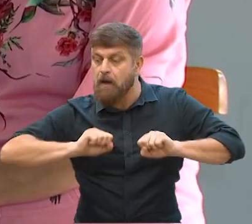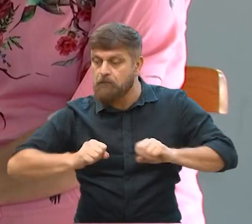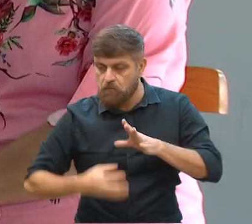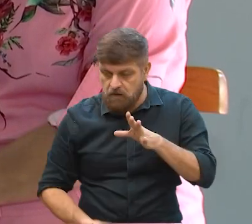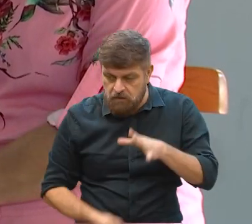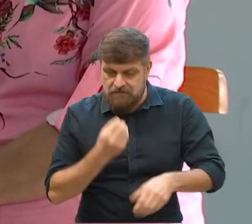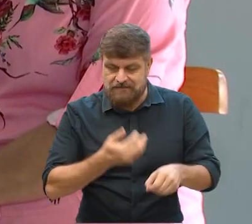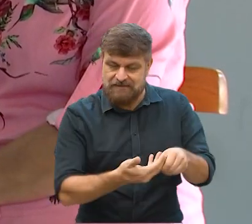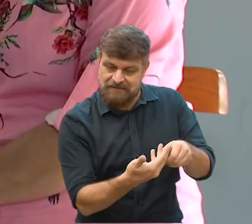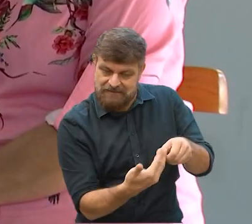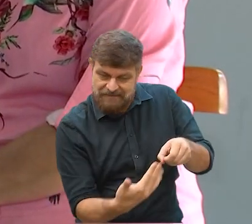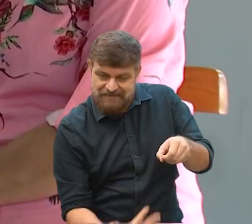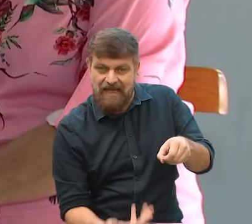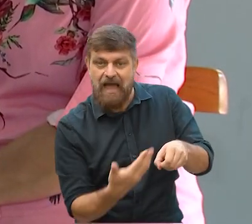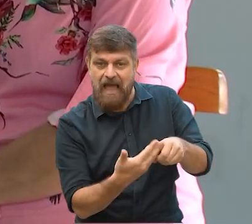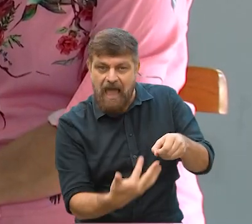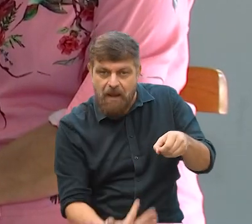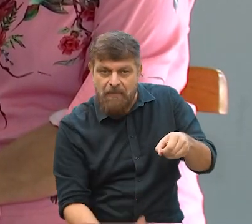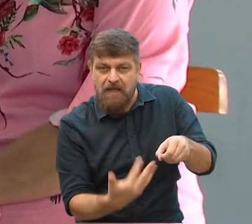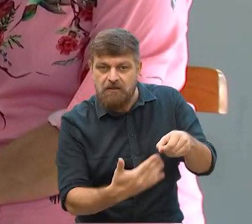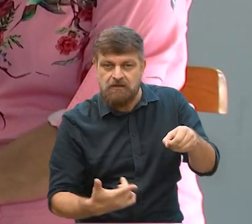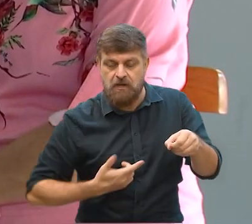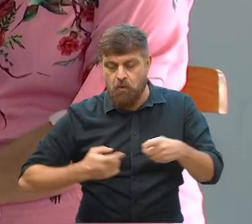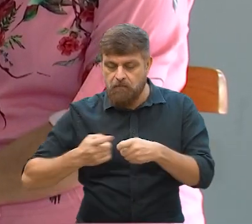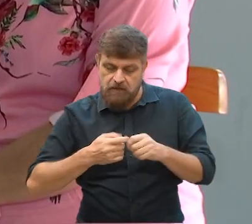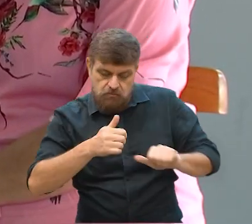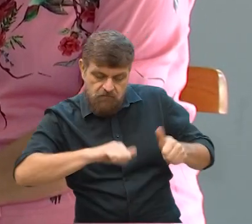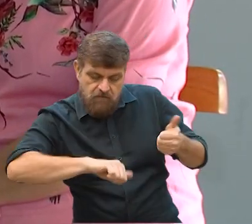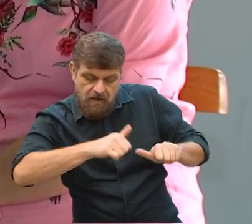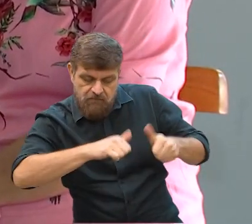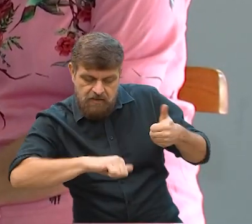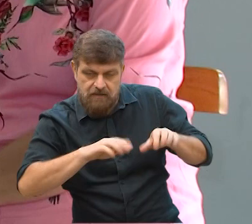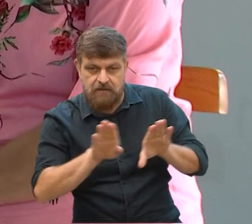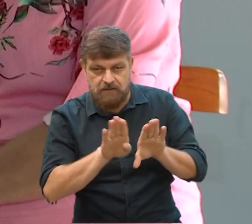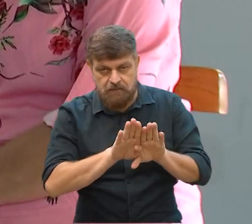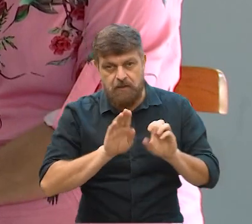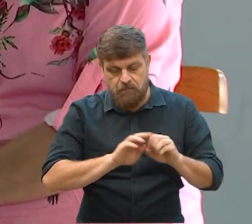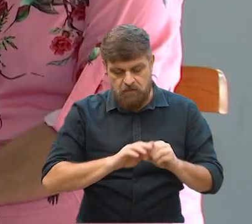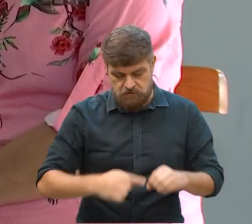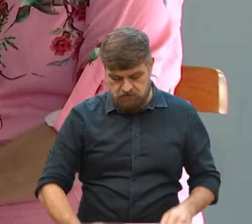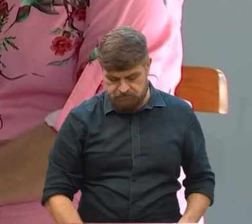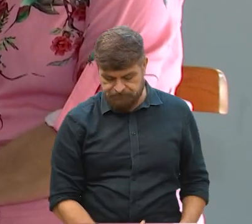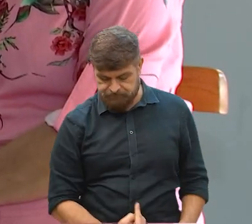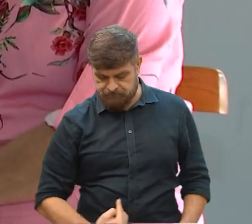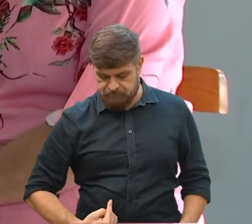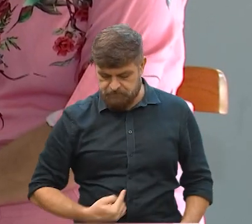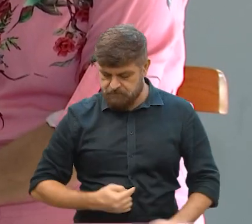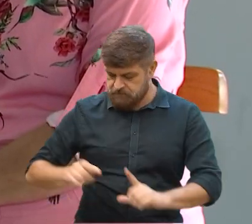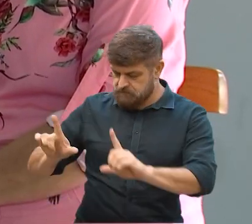causar sangramentos muito parecidos. Então o médico precisa avaliar e eventualmente uma colonoscopia pode ser feita. E